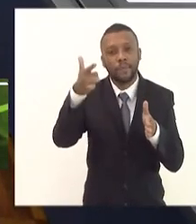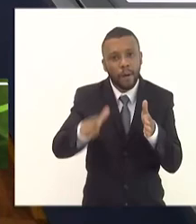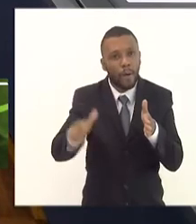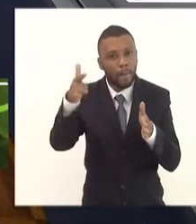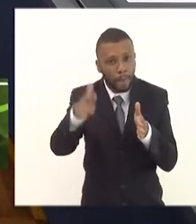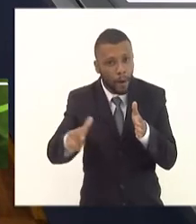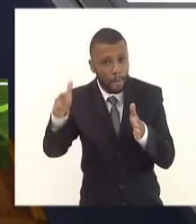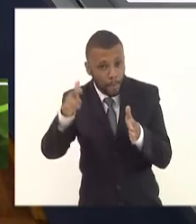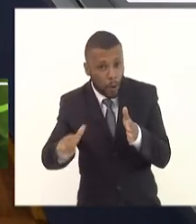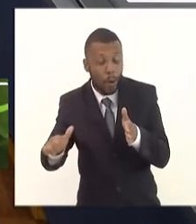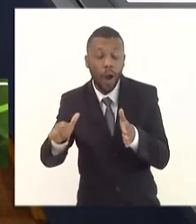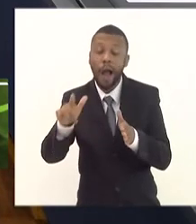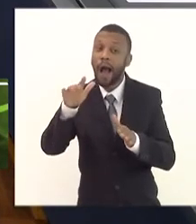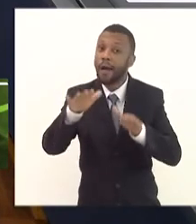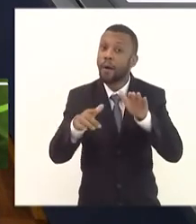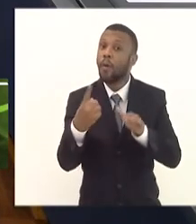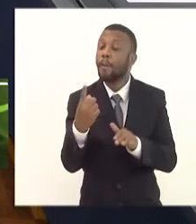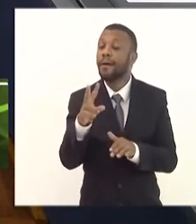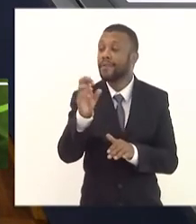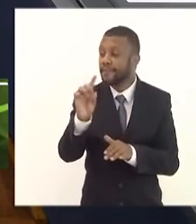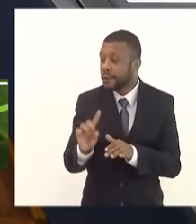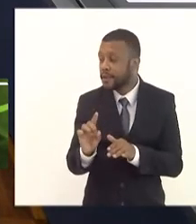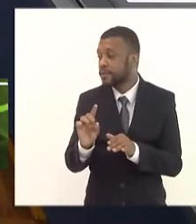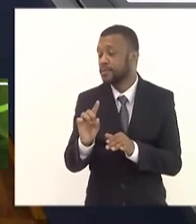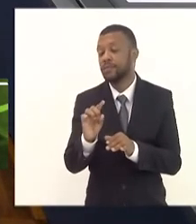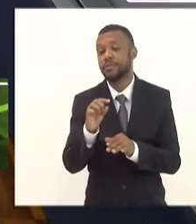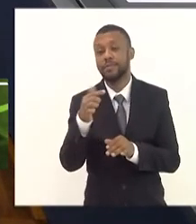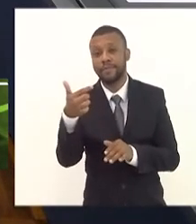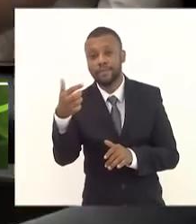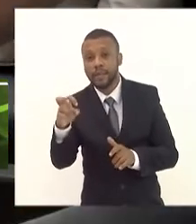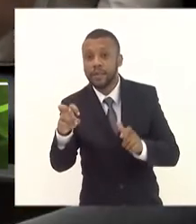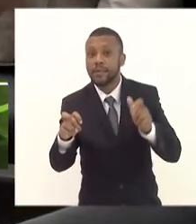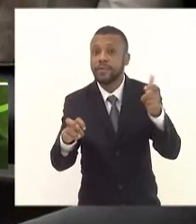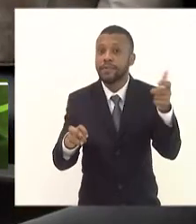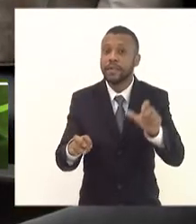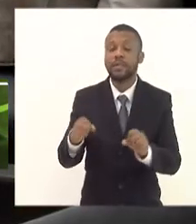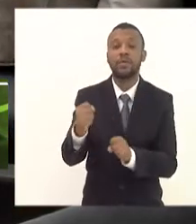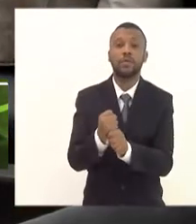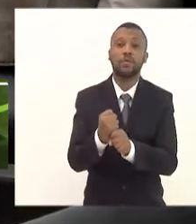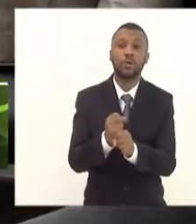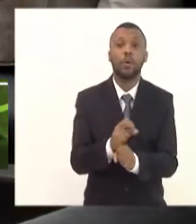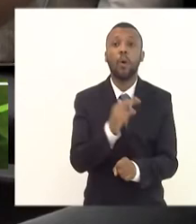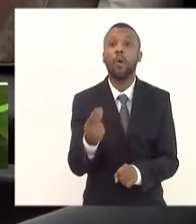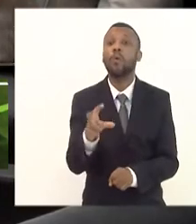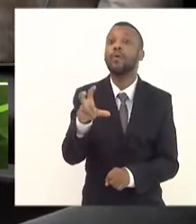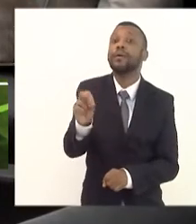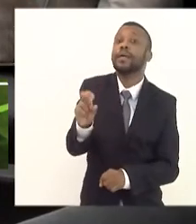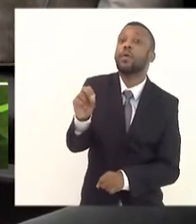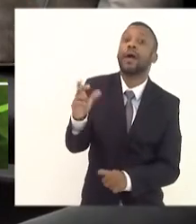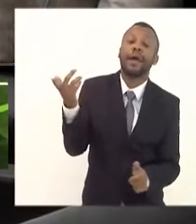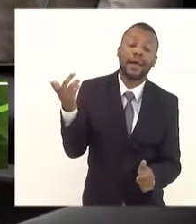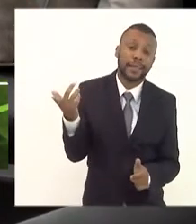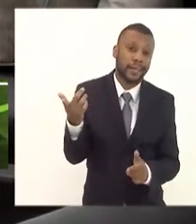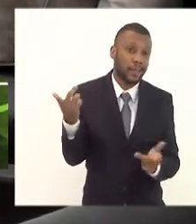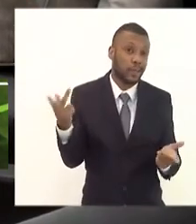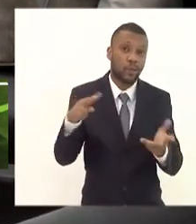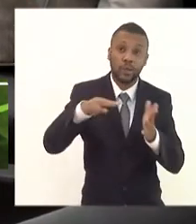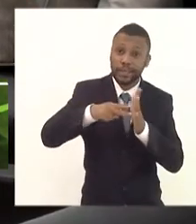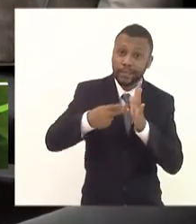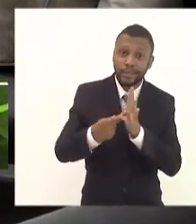pelo menos uma vez a cada 25 anos ou a cada 50 anos. Não quer dizer que vai acontecer. Pode